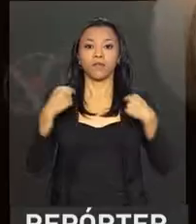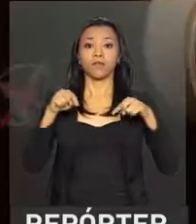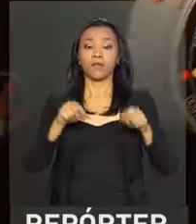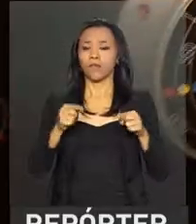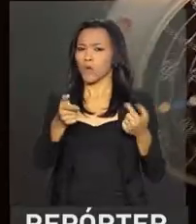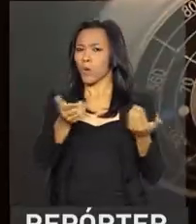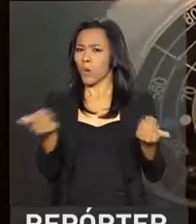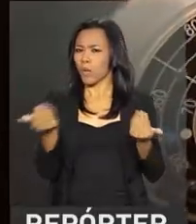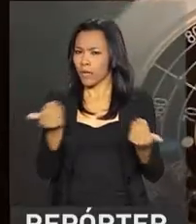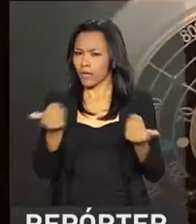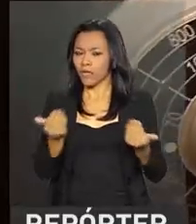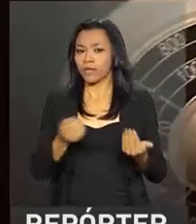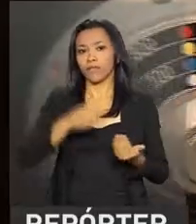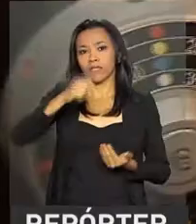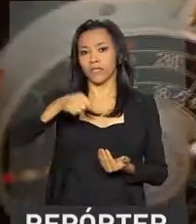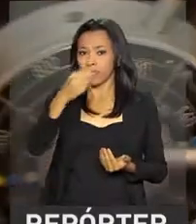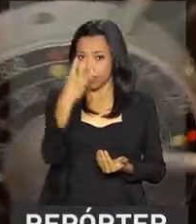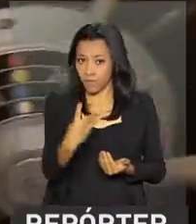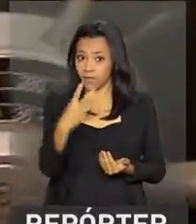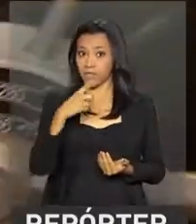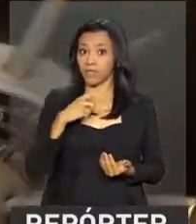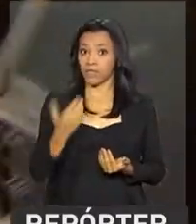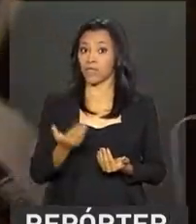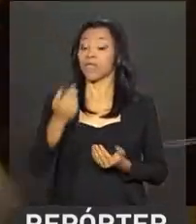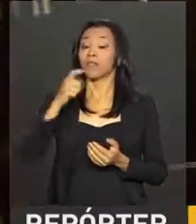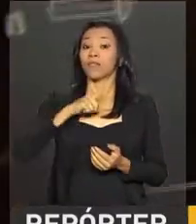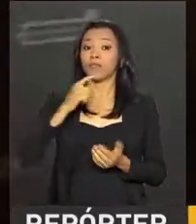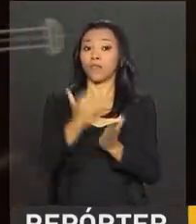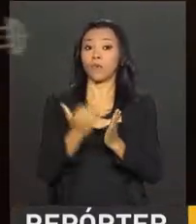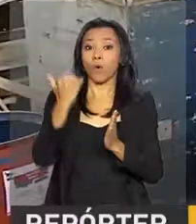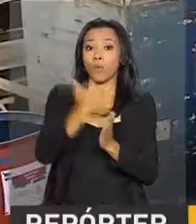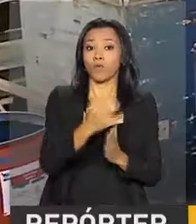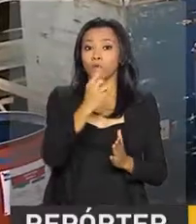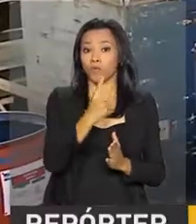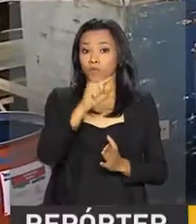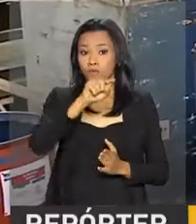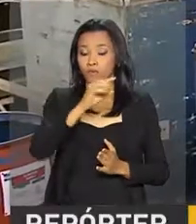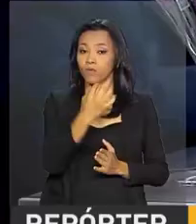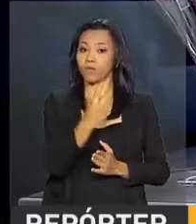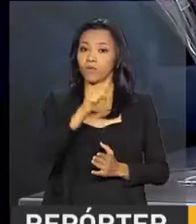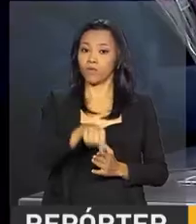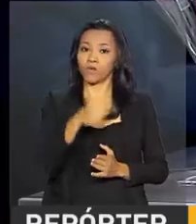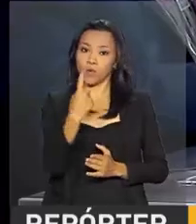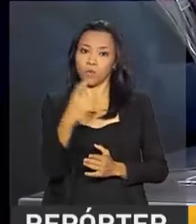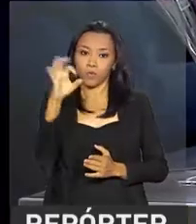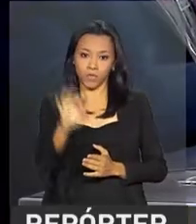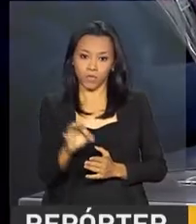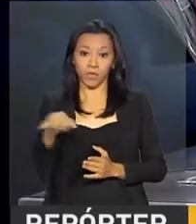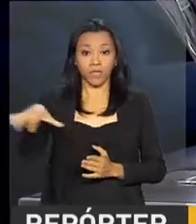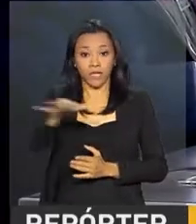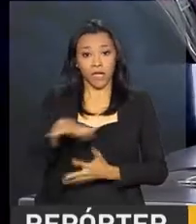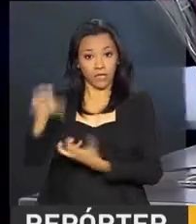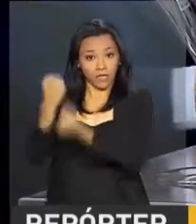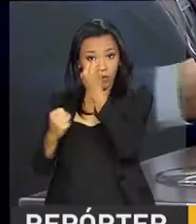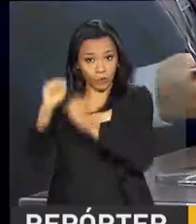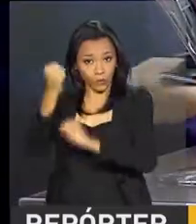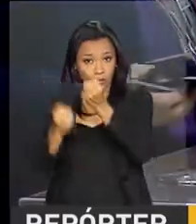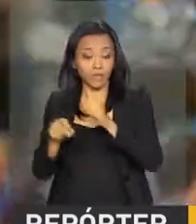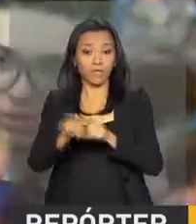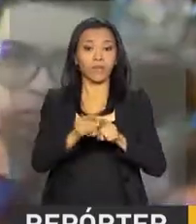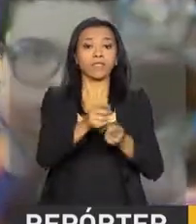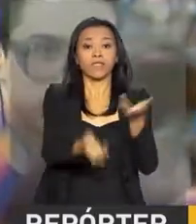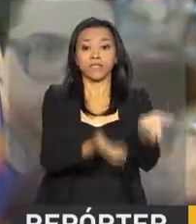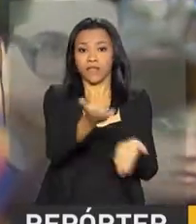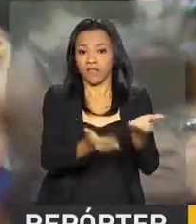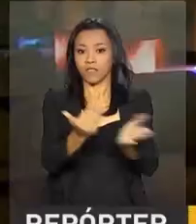ao segundo trimestre houve crescimento de 0,1 por cento indústria e serviços cresceram respectivamente